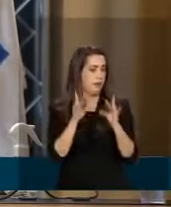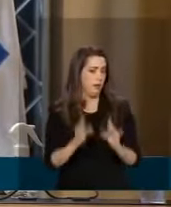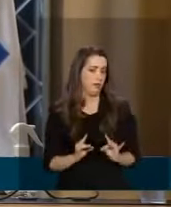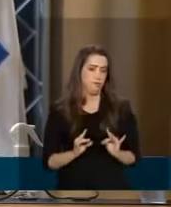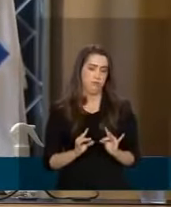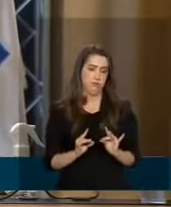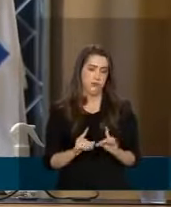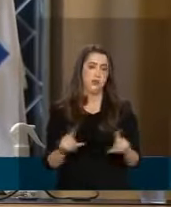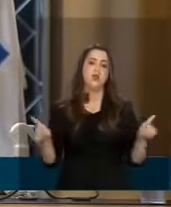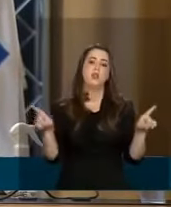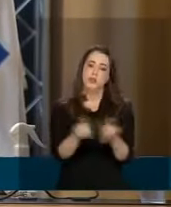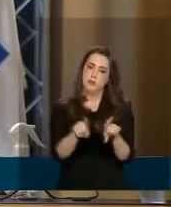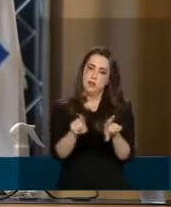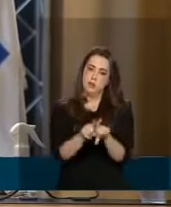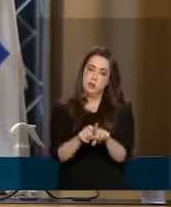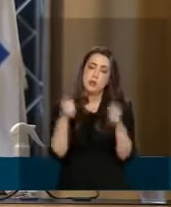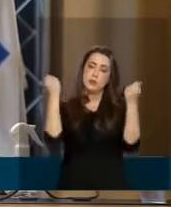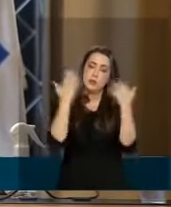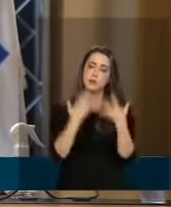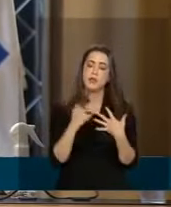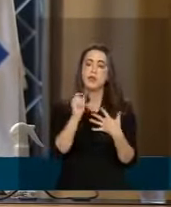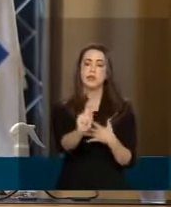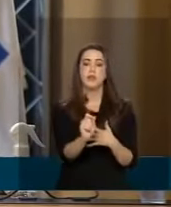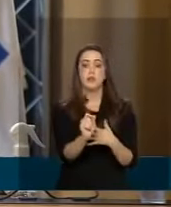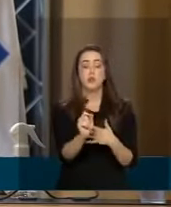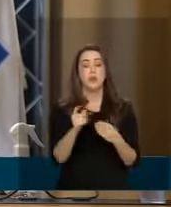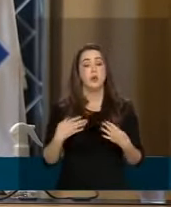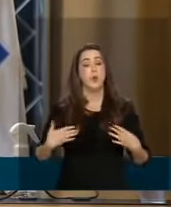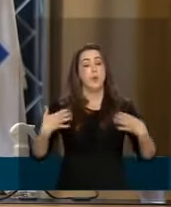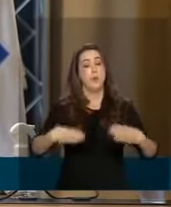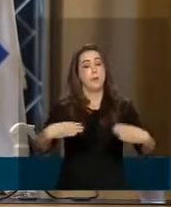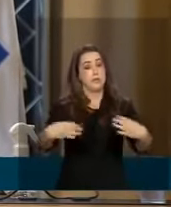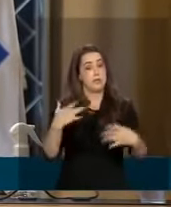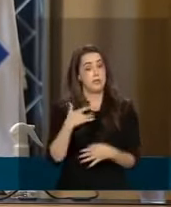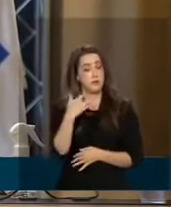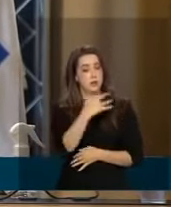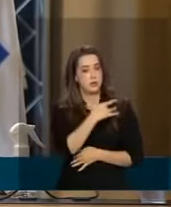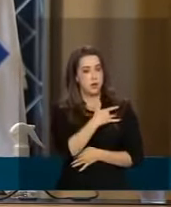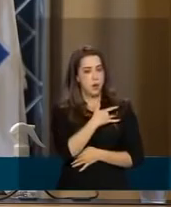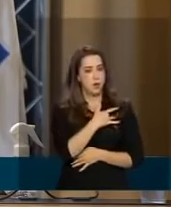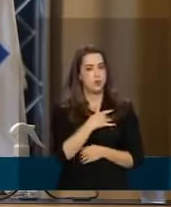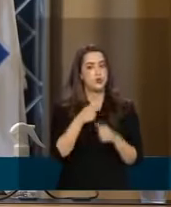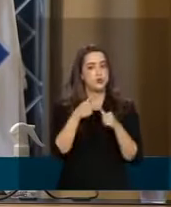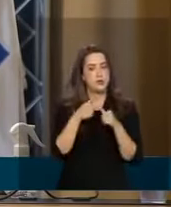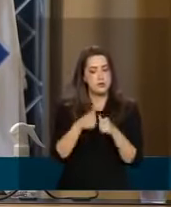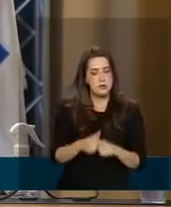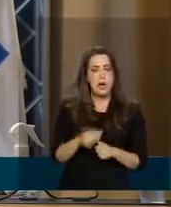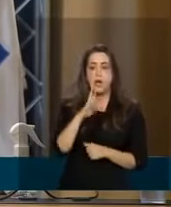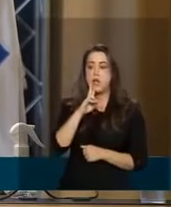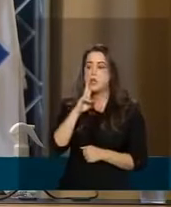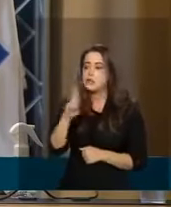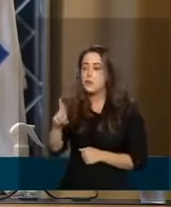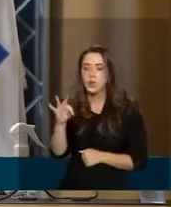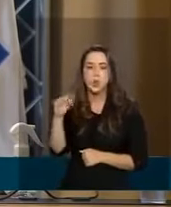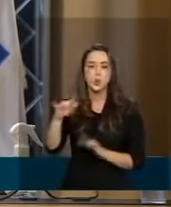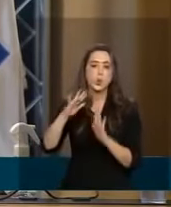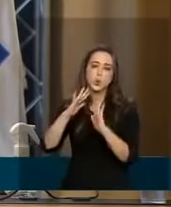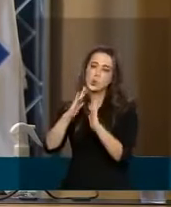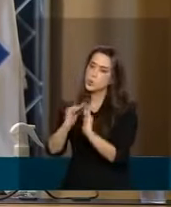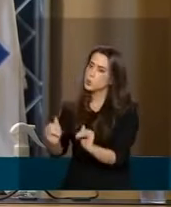e também esclarecer que o Ministério da Saúde está atendendo a todas as